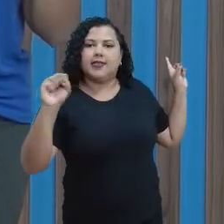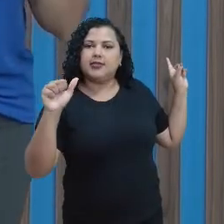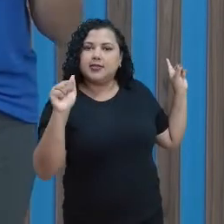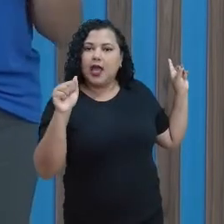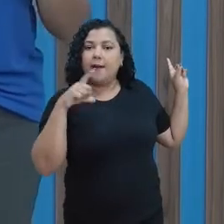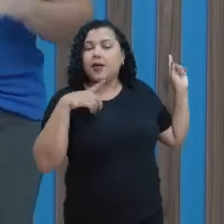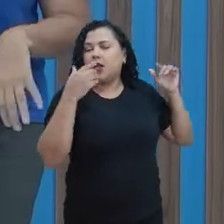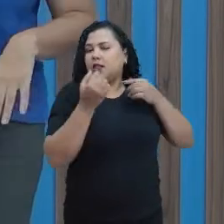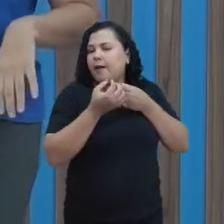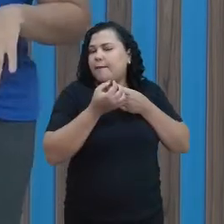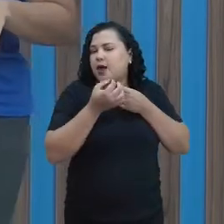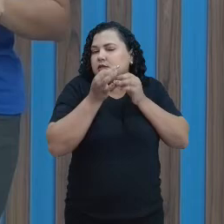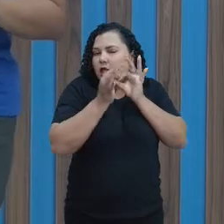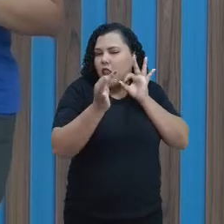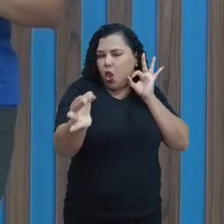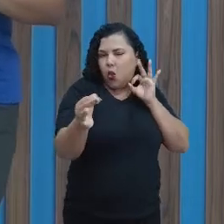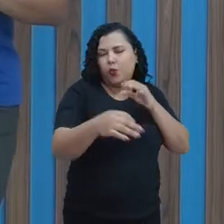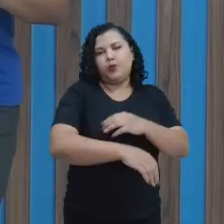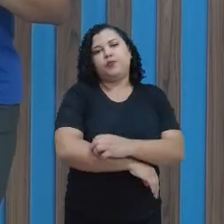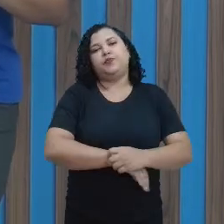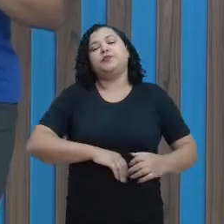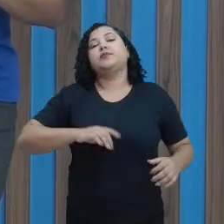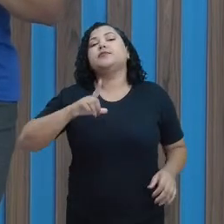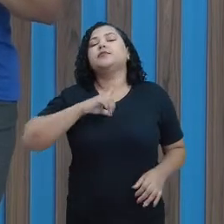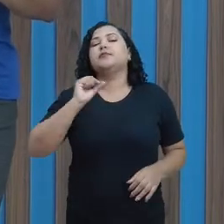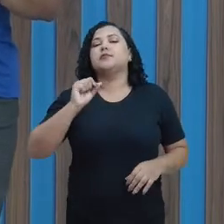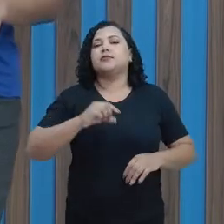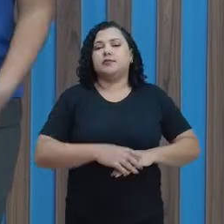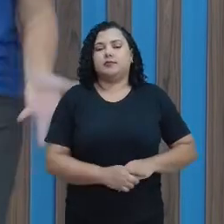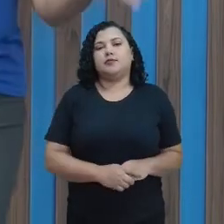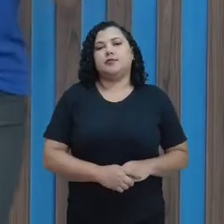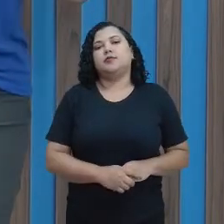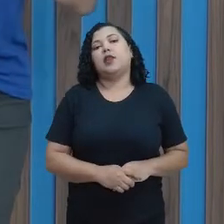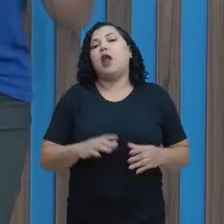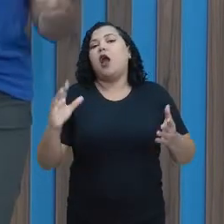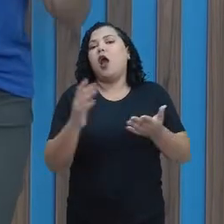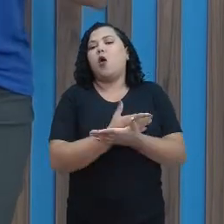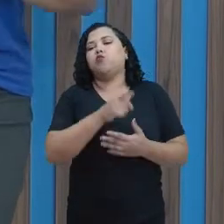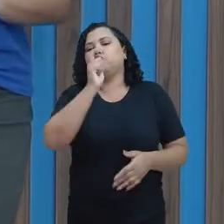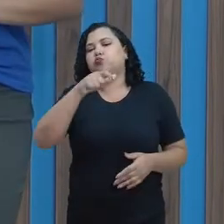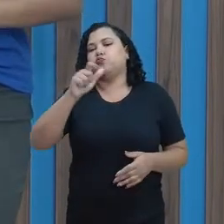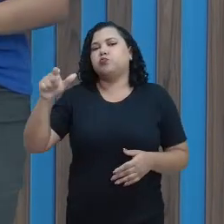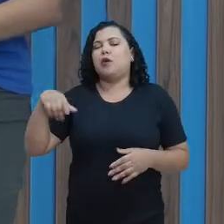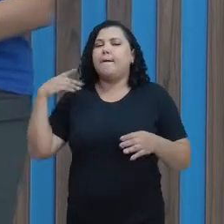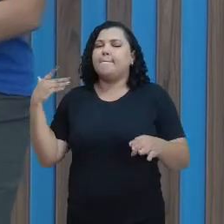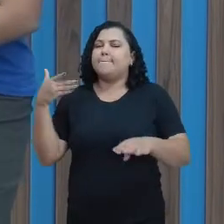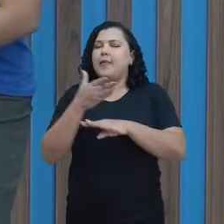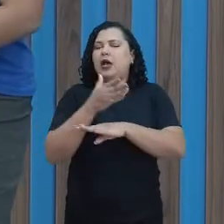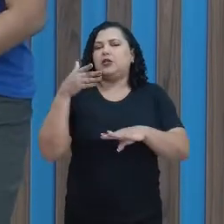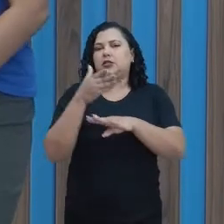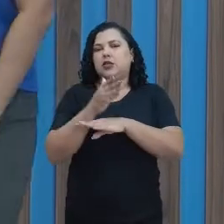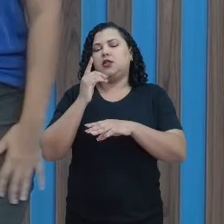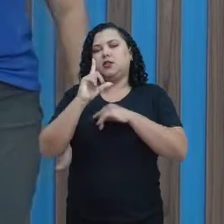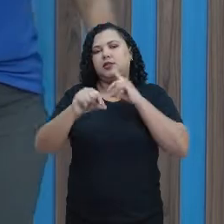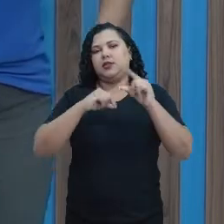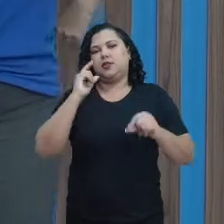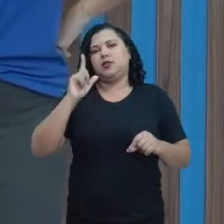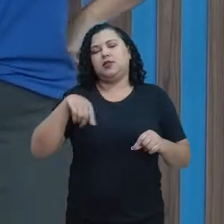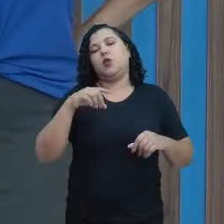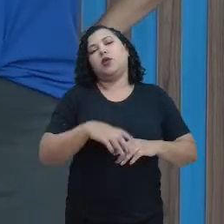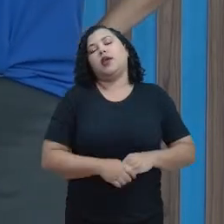distante. Tranquilo? E a gente tem o quê? Alguns de nós passarão na seleção. Aqui a gente tem o que é um